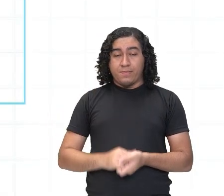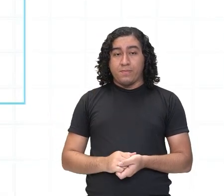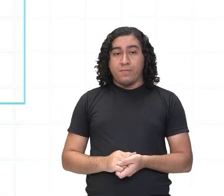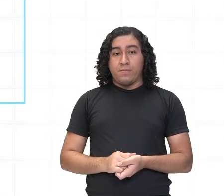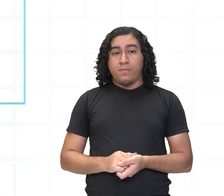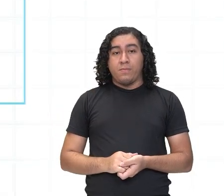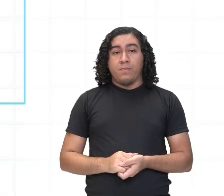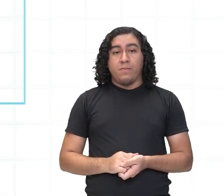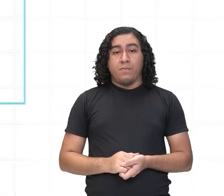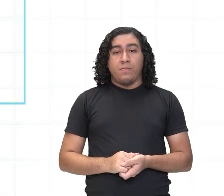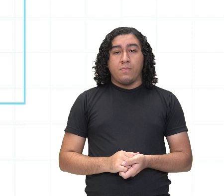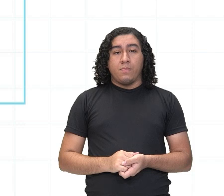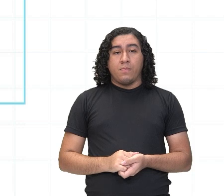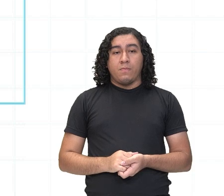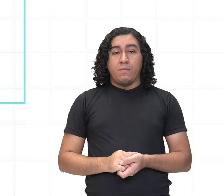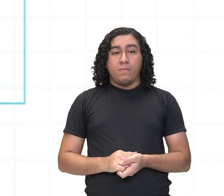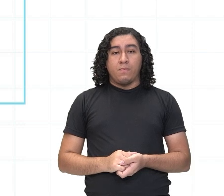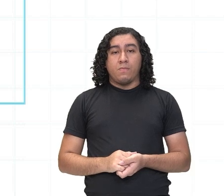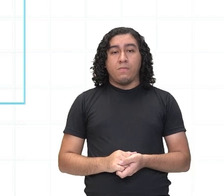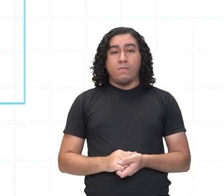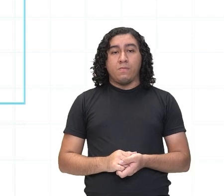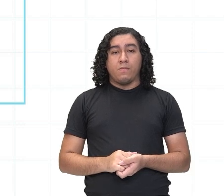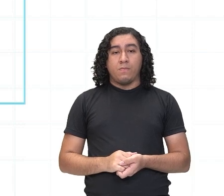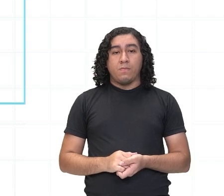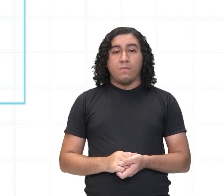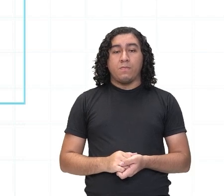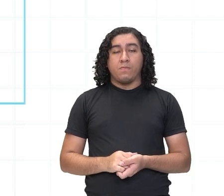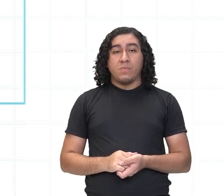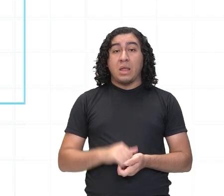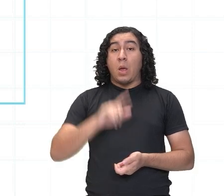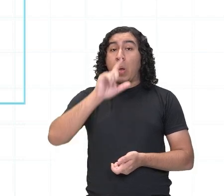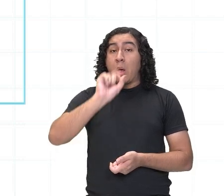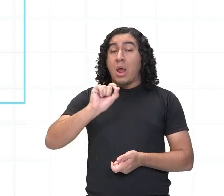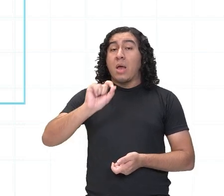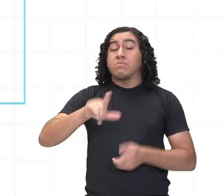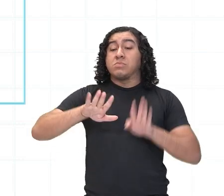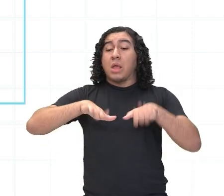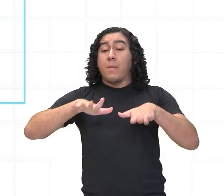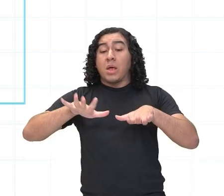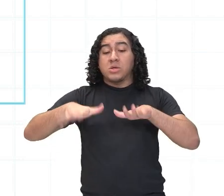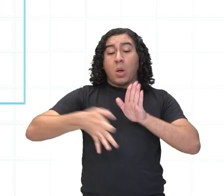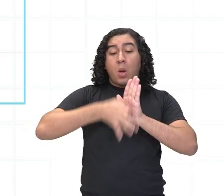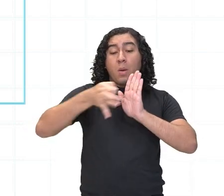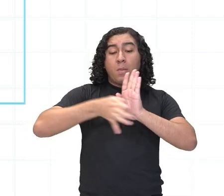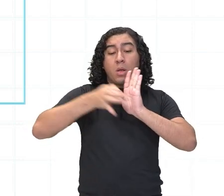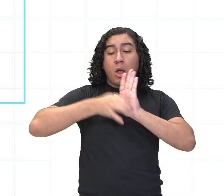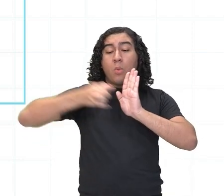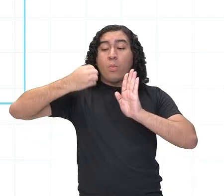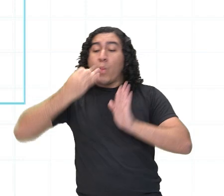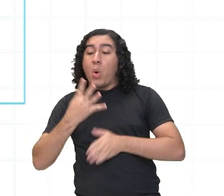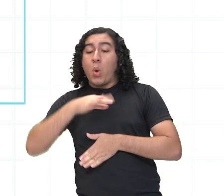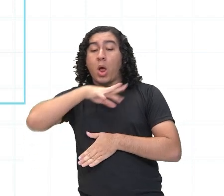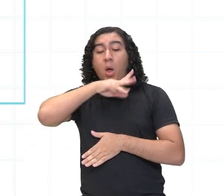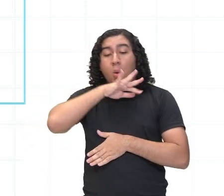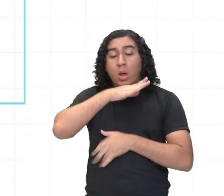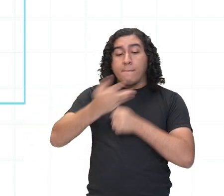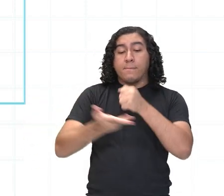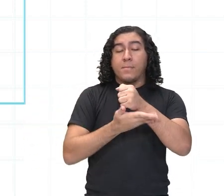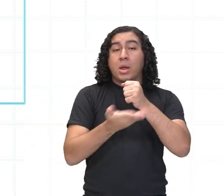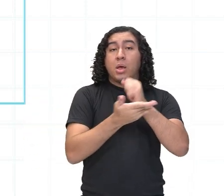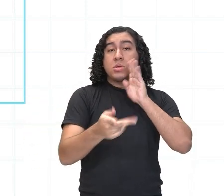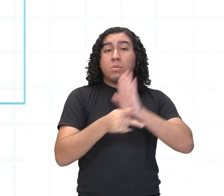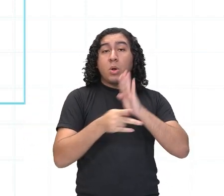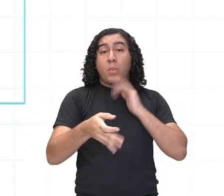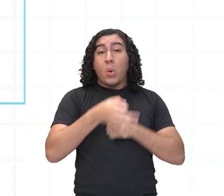a ocorrência de índices de avaliação positivos ou negativos, que evidenciam o